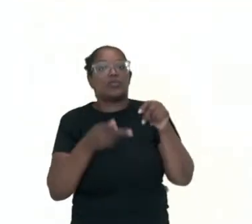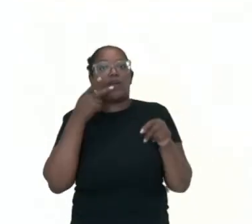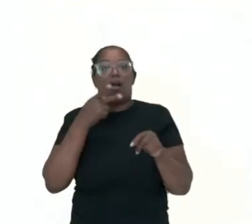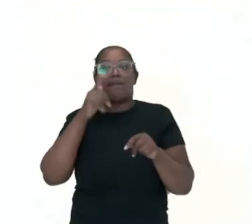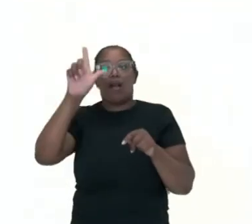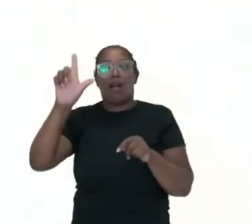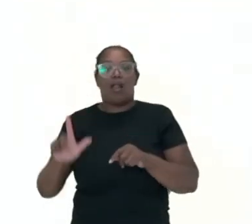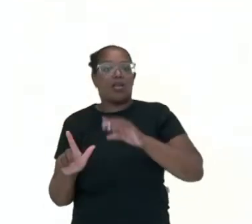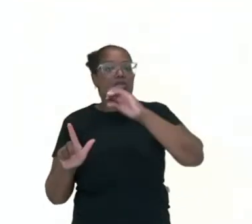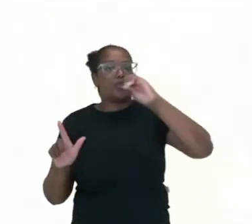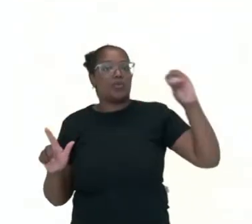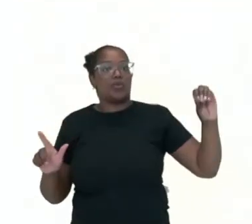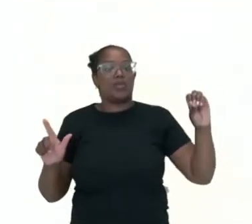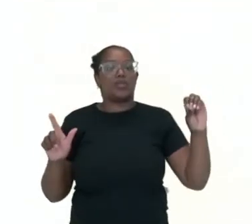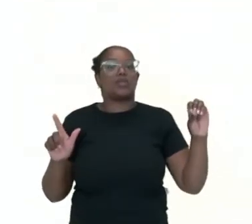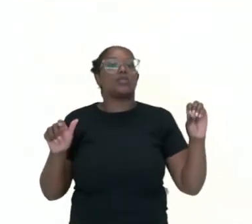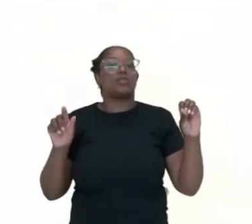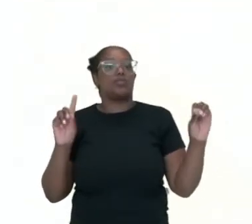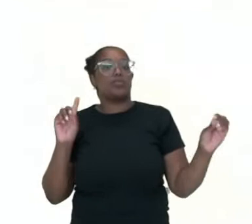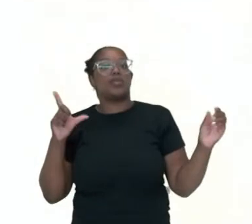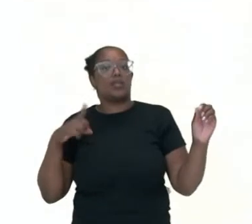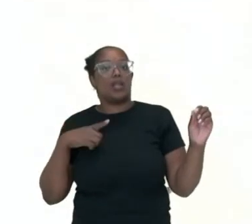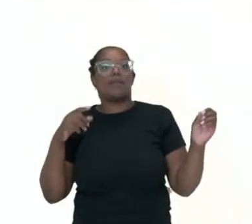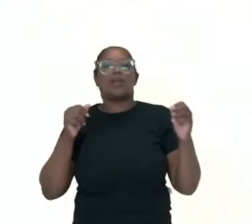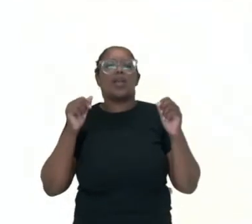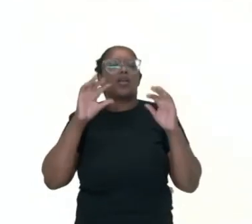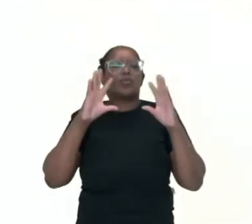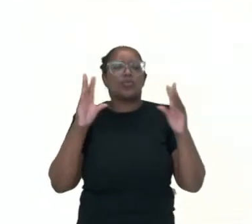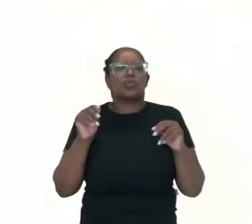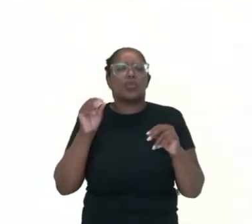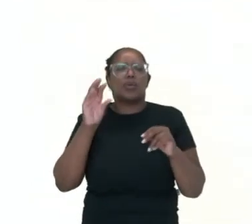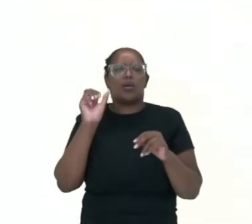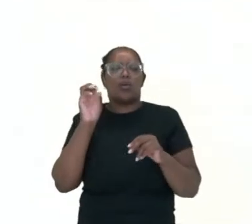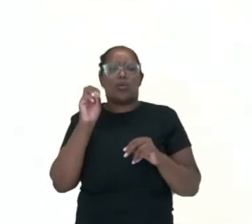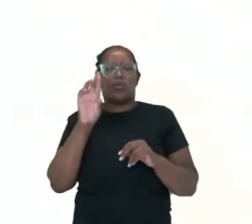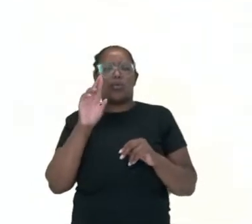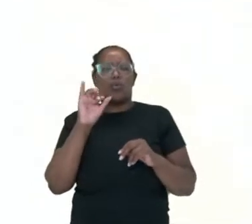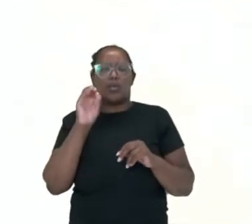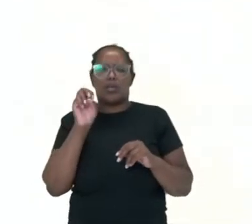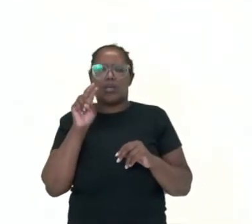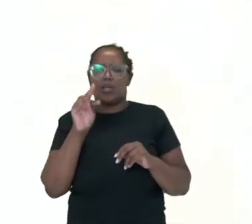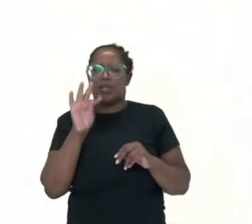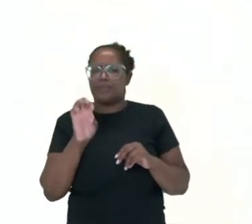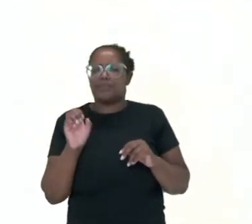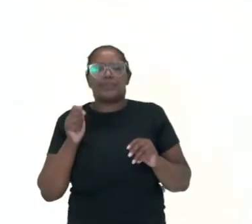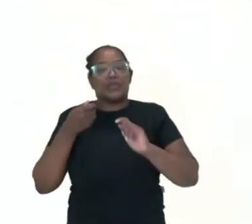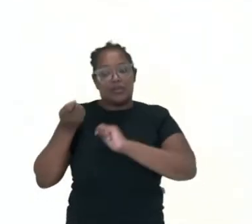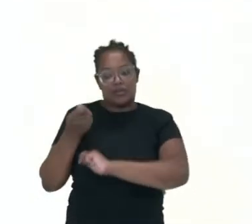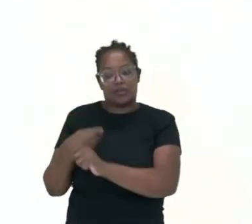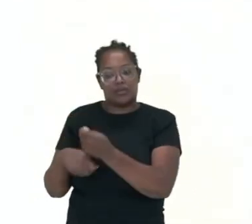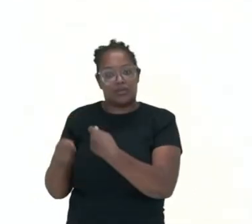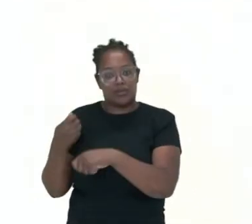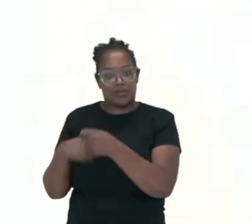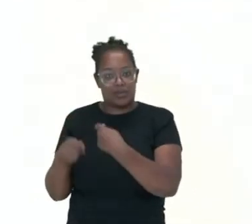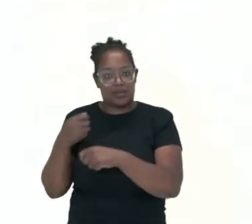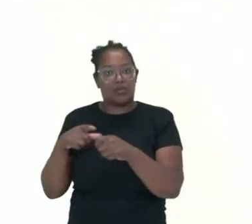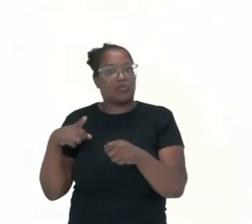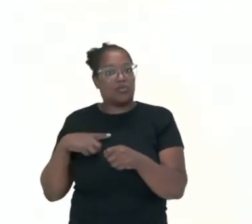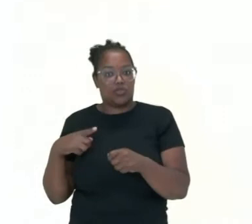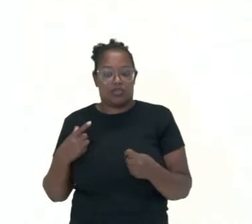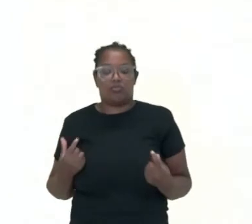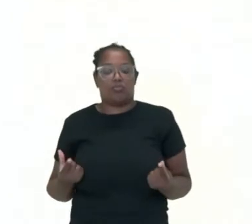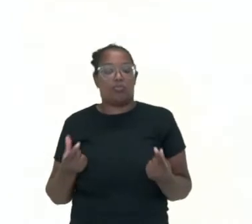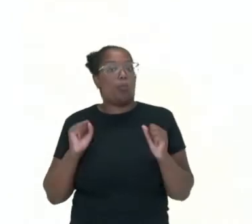leste-oeste. O antagonismo dava-se pelo Oriente, com o sistema econômico socialista, representado pela potência União